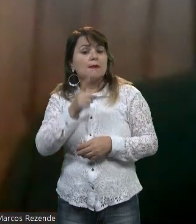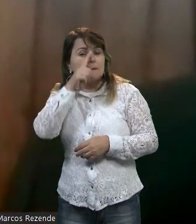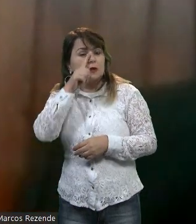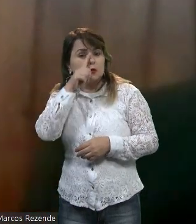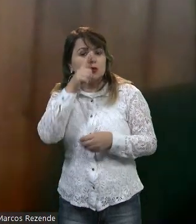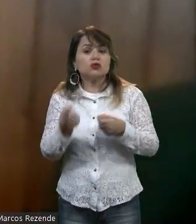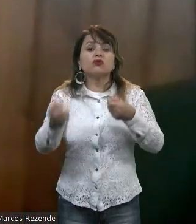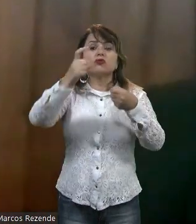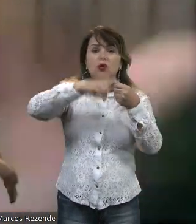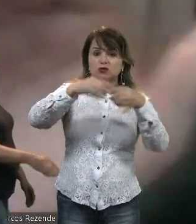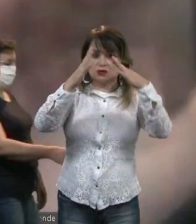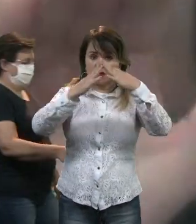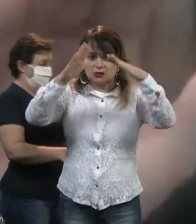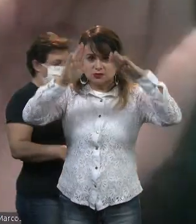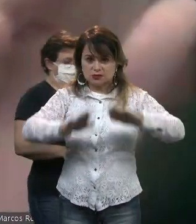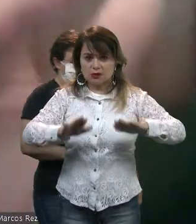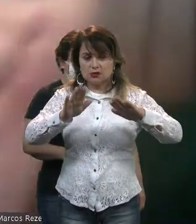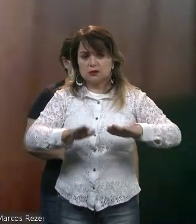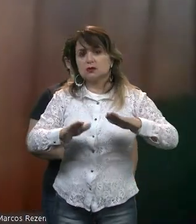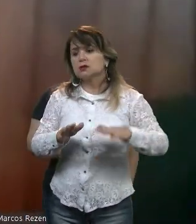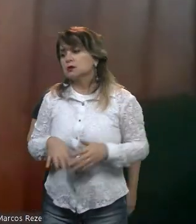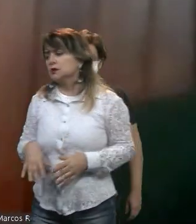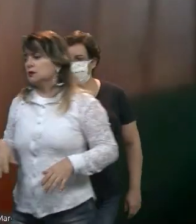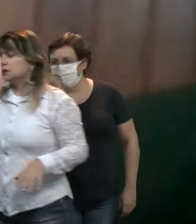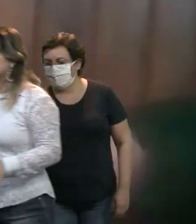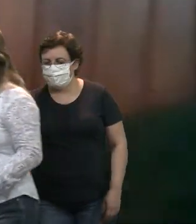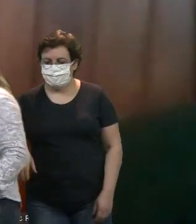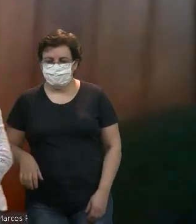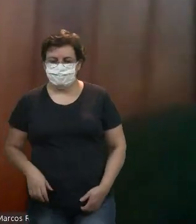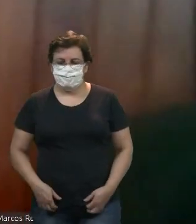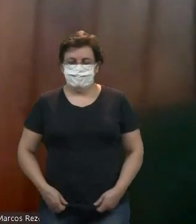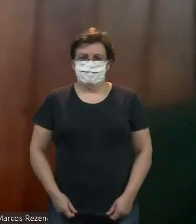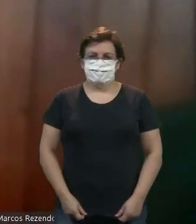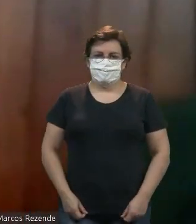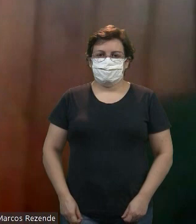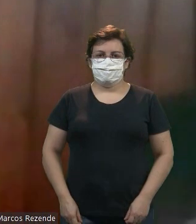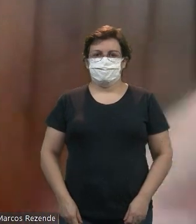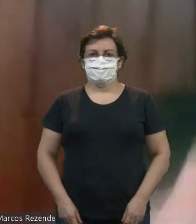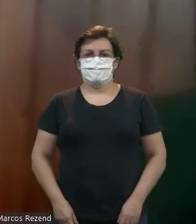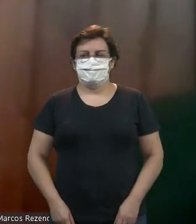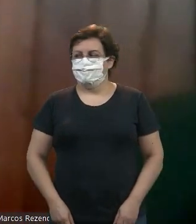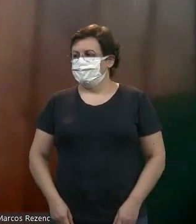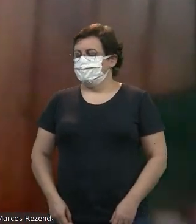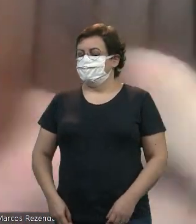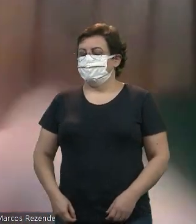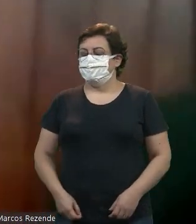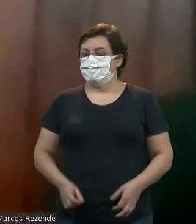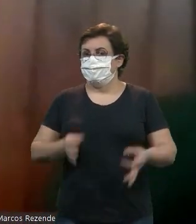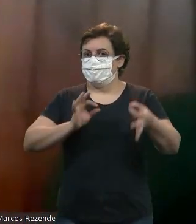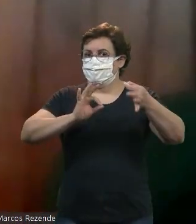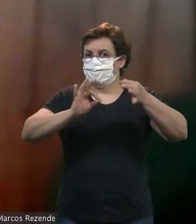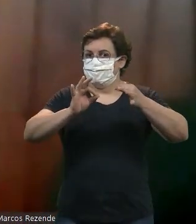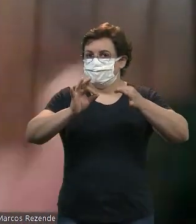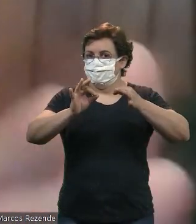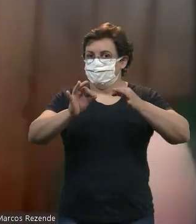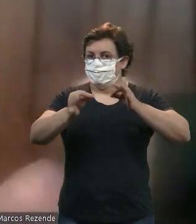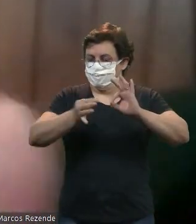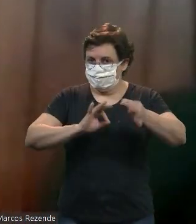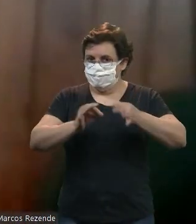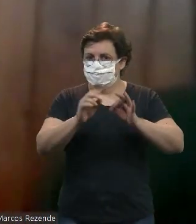que vai significar? Vai significar uma regressão no processo